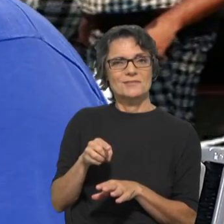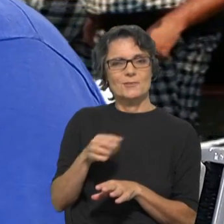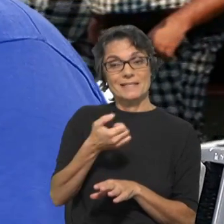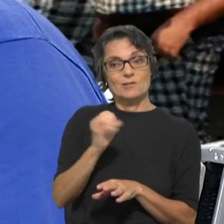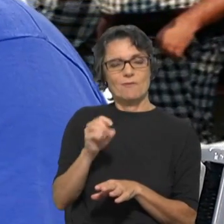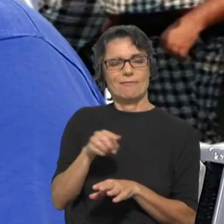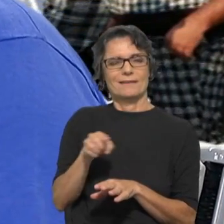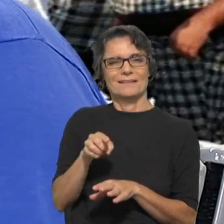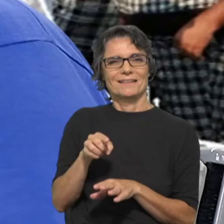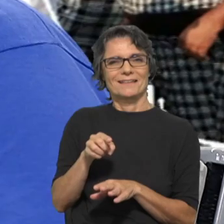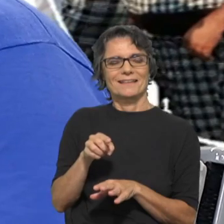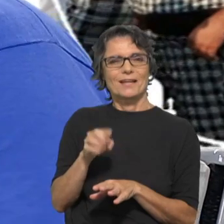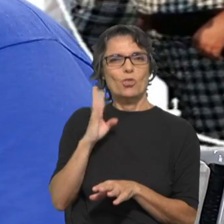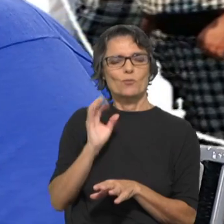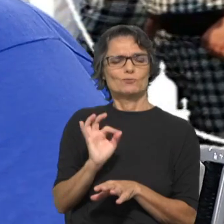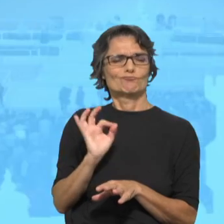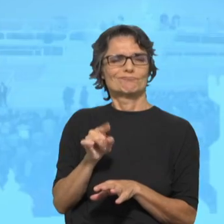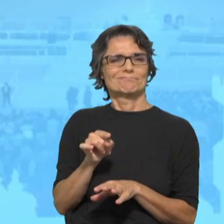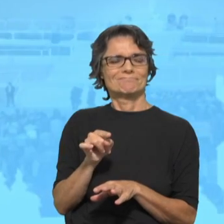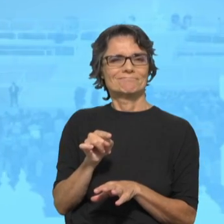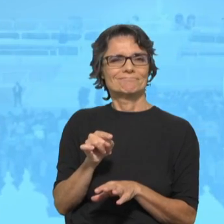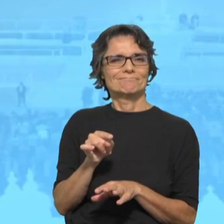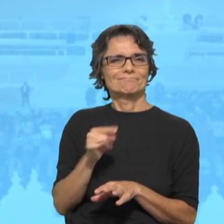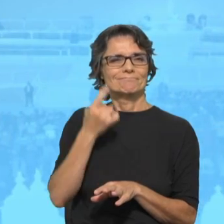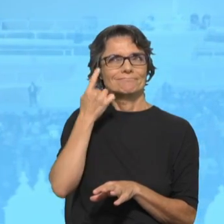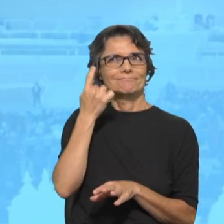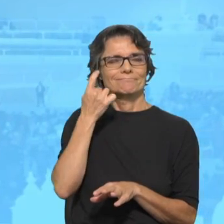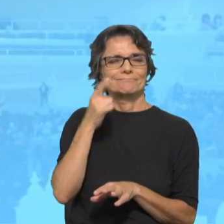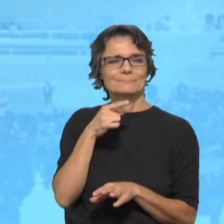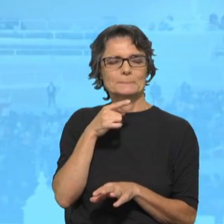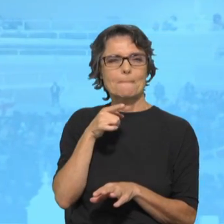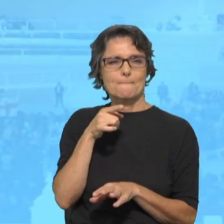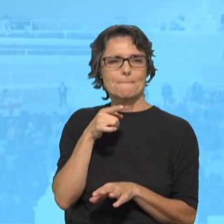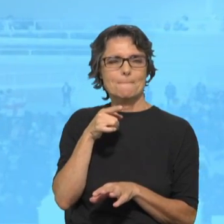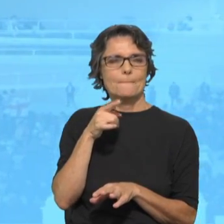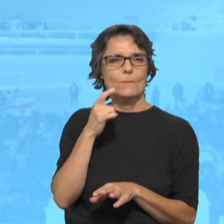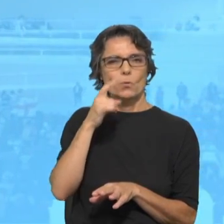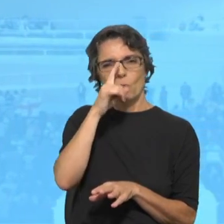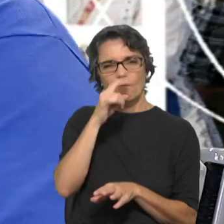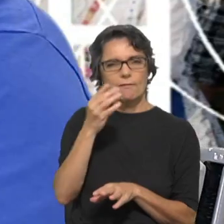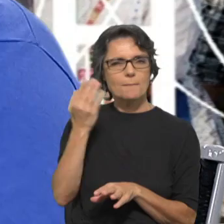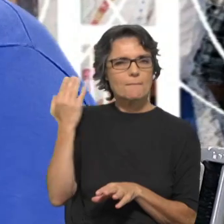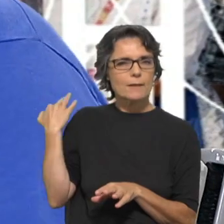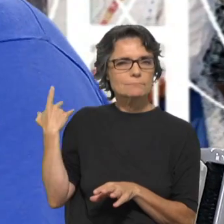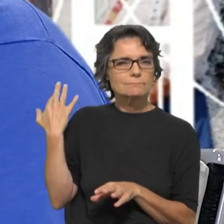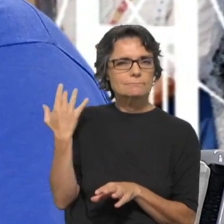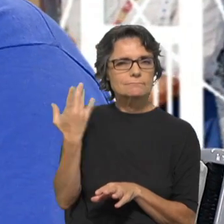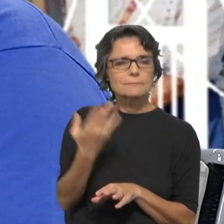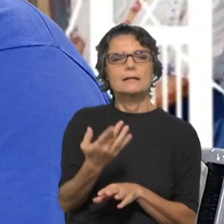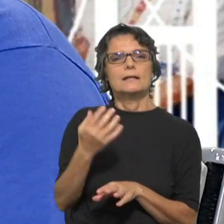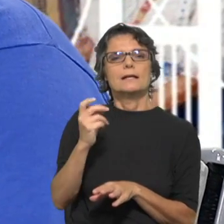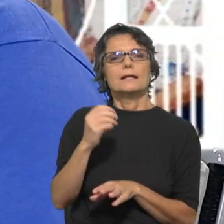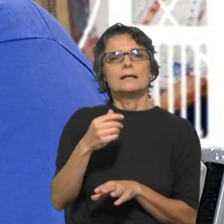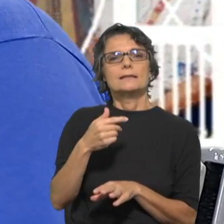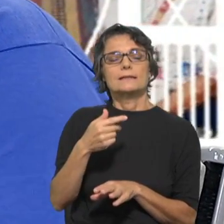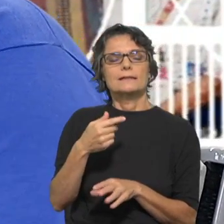possibilitou criarmos aqui assim um recordar de todos estes 50 encontros de animação